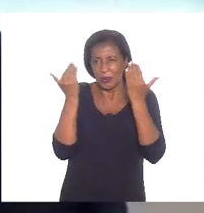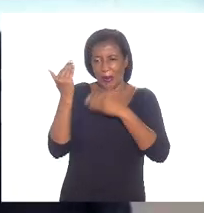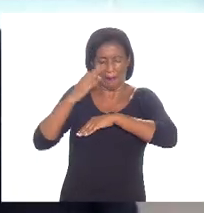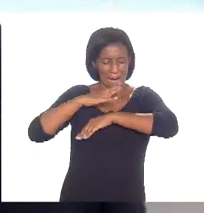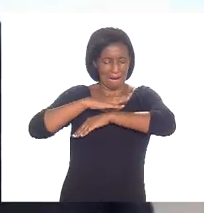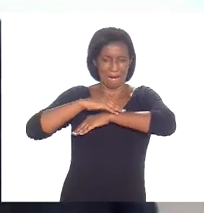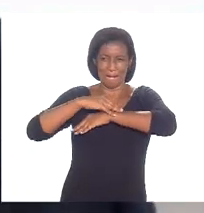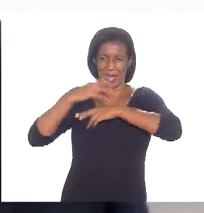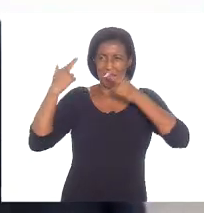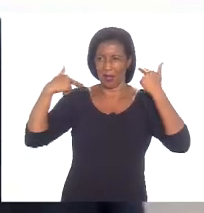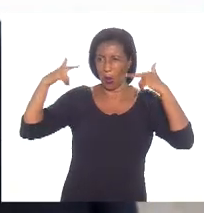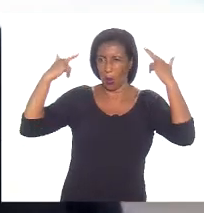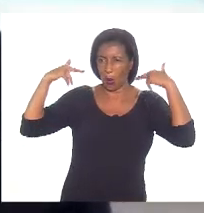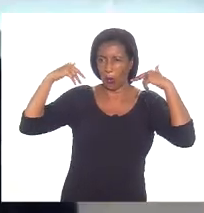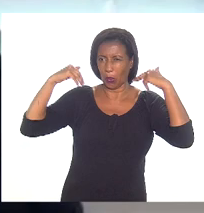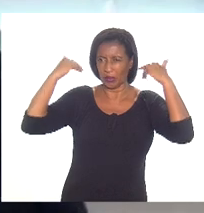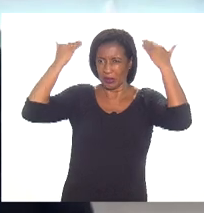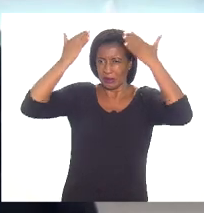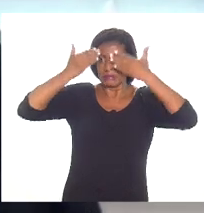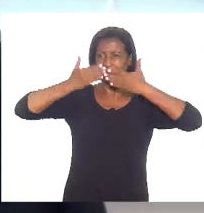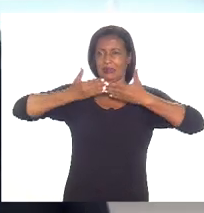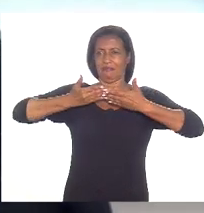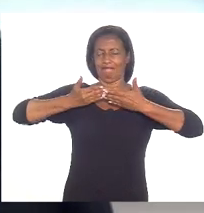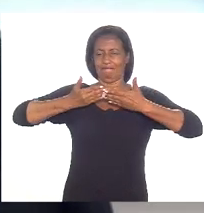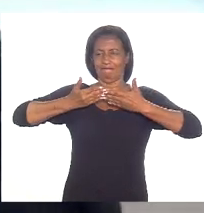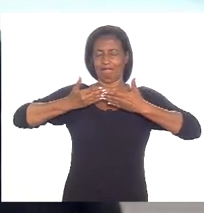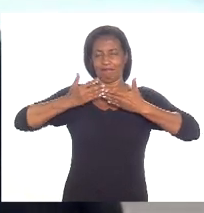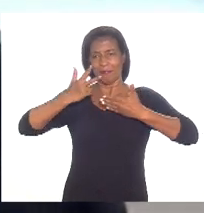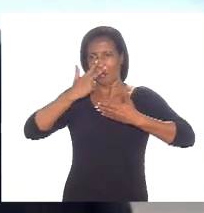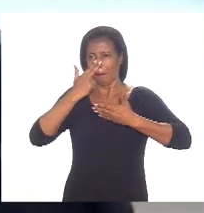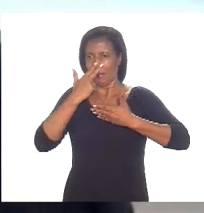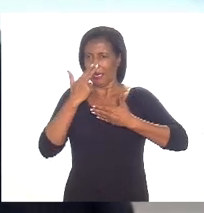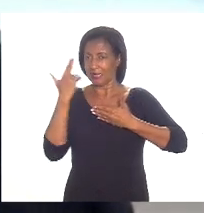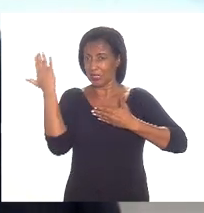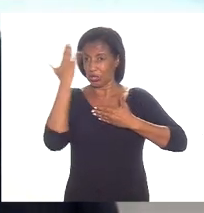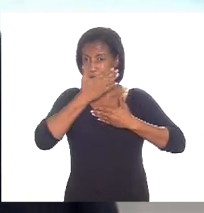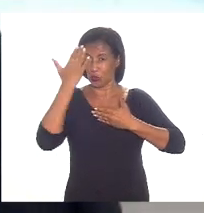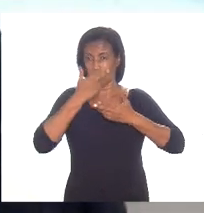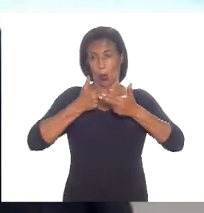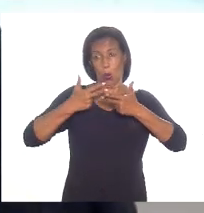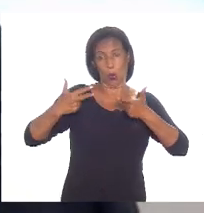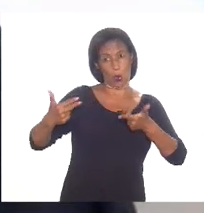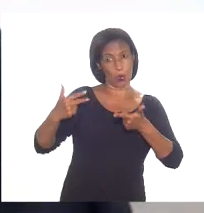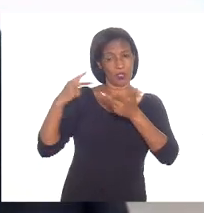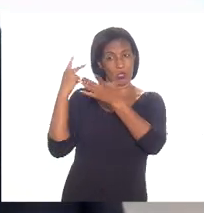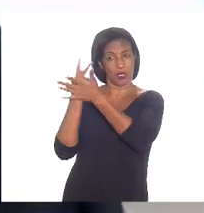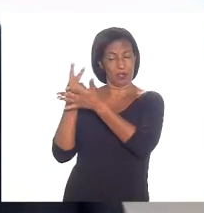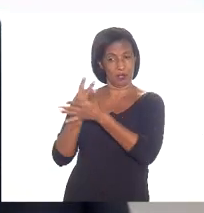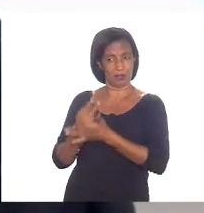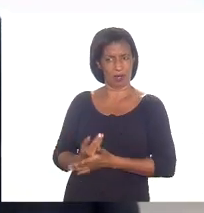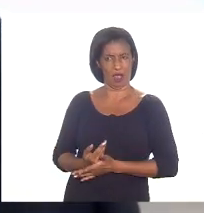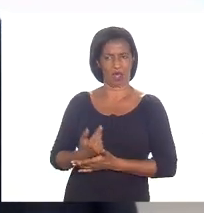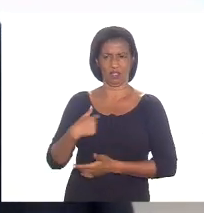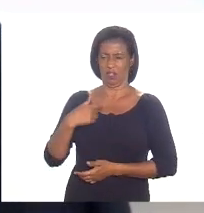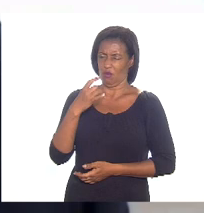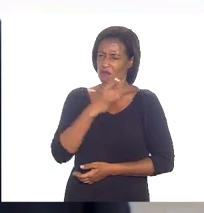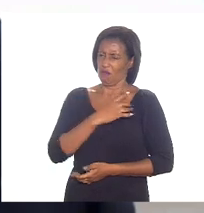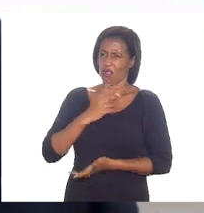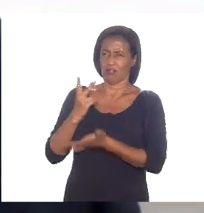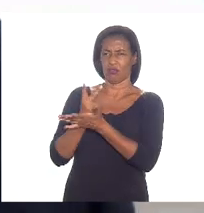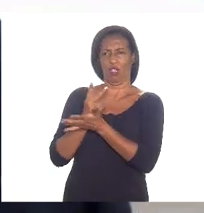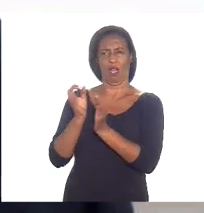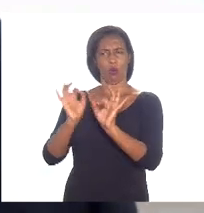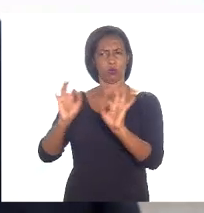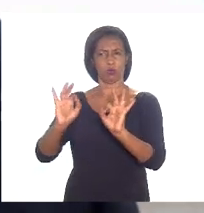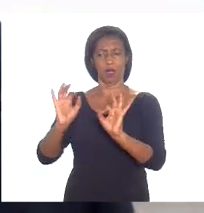e acabar passando muitas coisas que são absolutamente abomináveis. Falo isso sem medo de errar. O